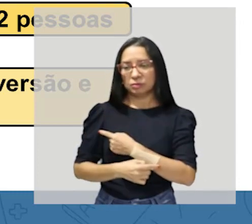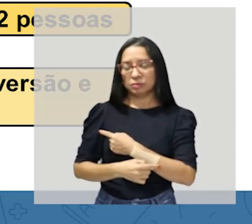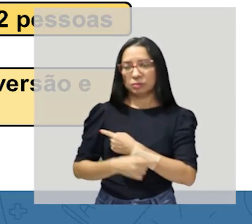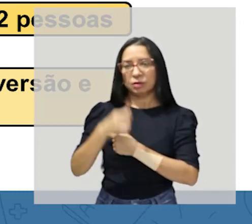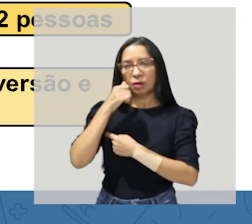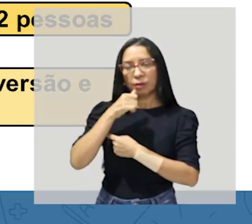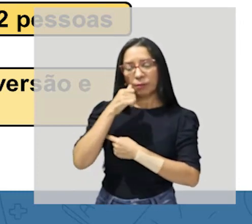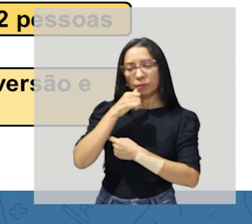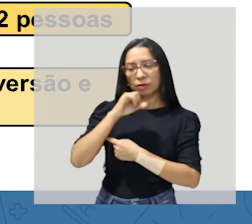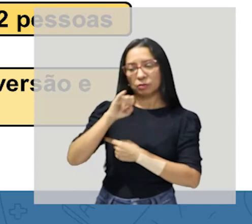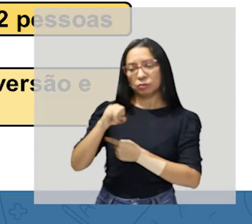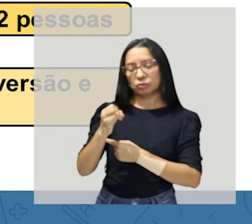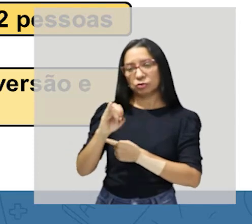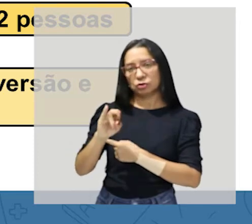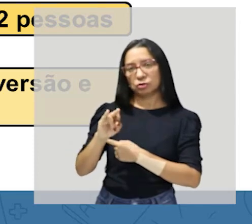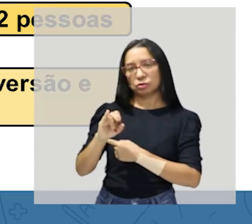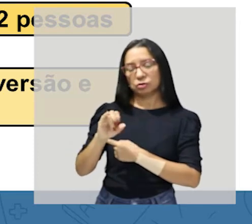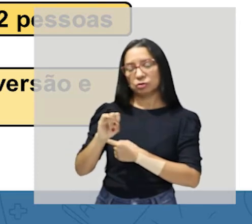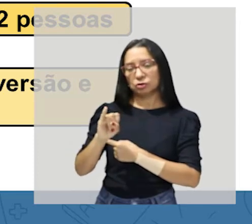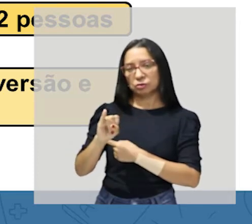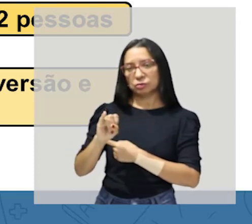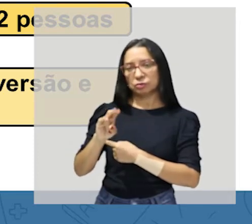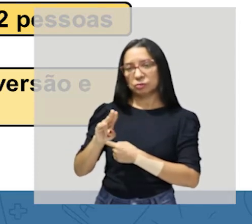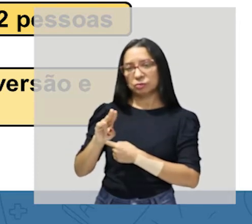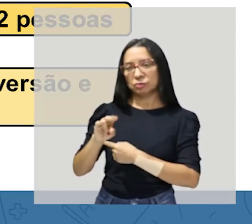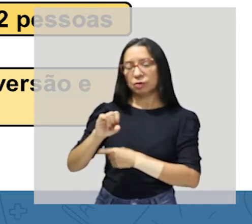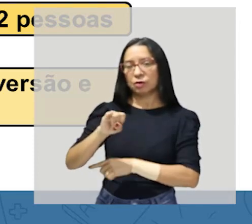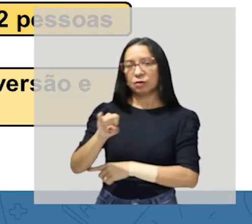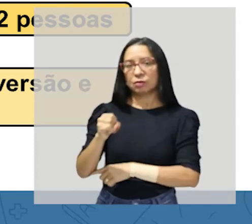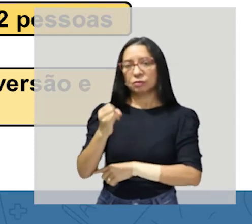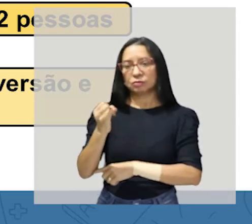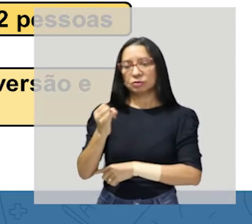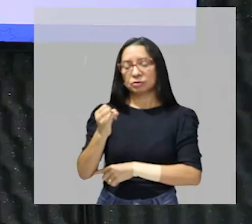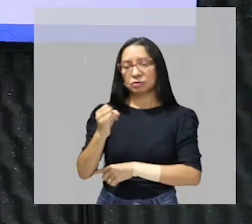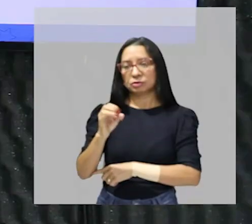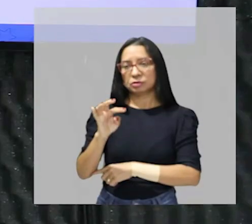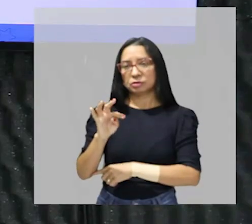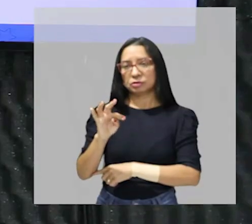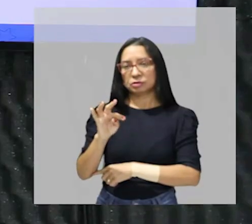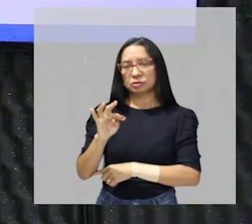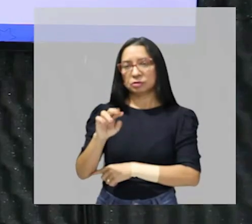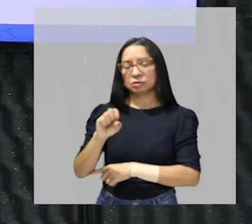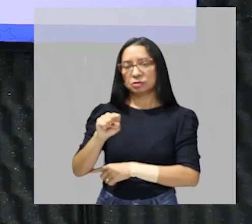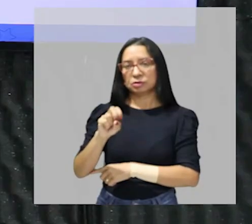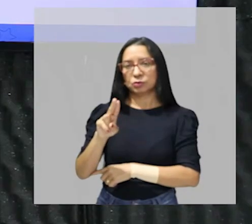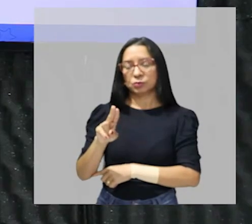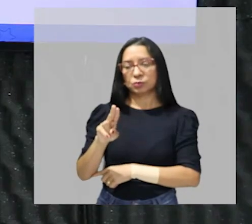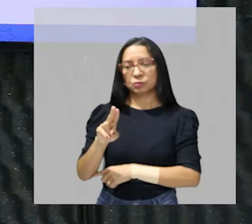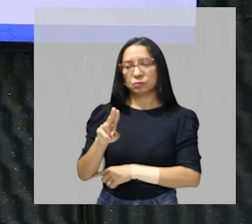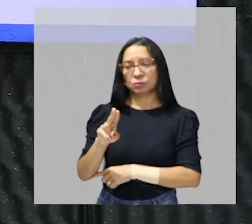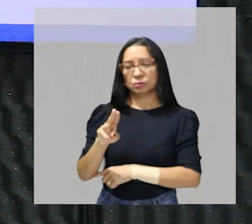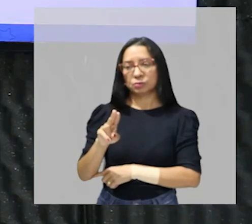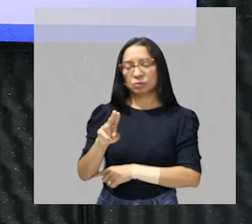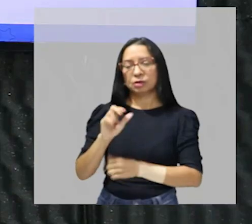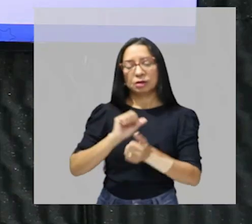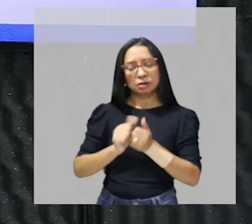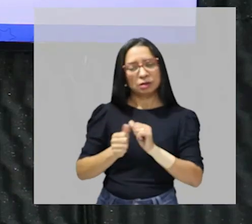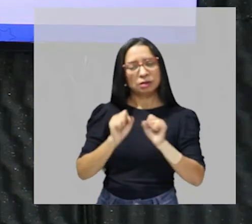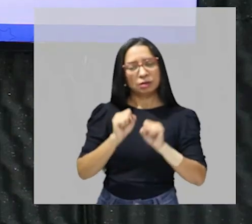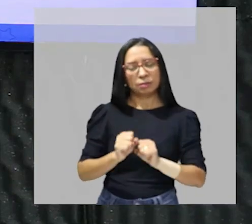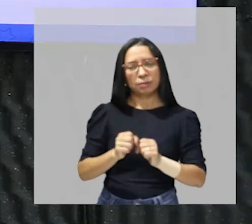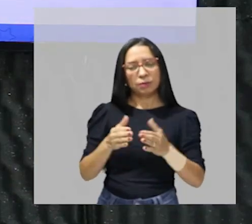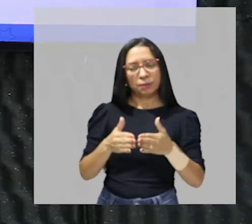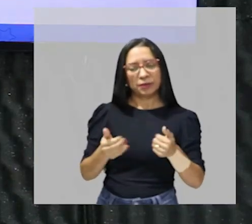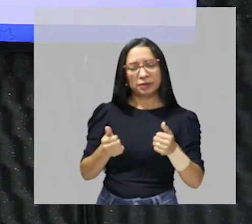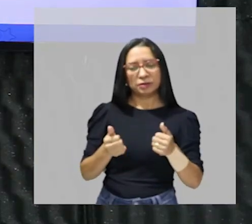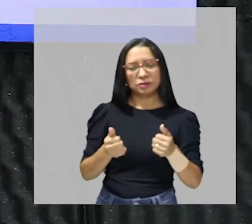atleta está lá, que ele vai aplicar um golpe, por exemplo, um armlock, que é uma chave de braço, a atleta pode pedir desistência. Bate.